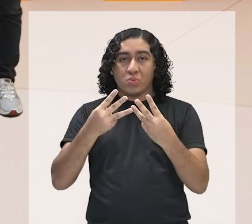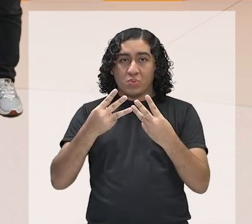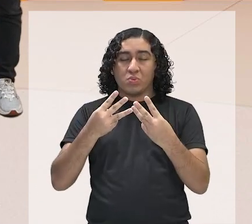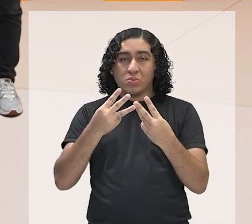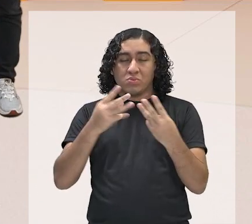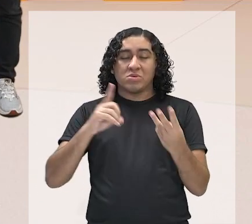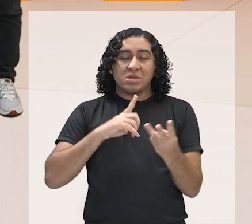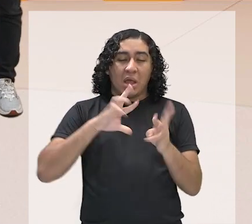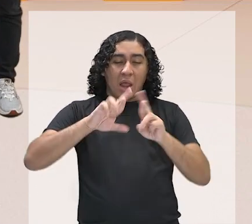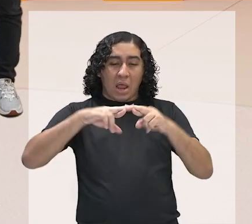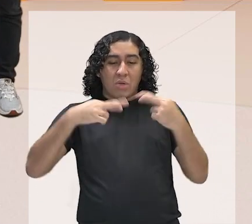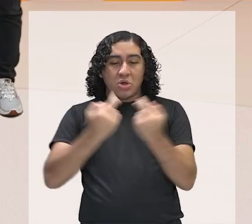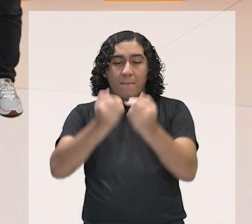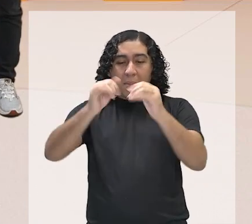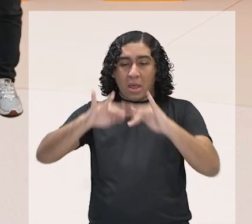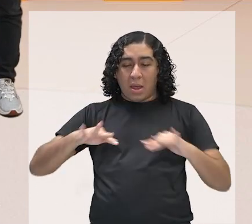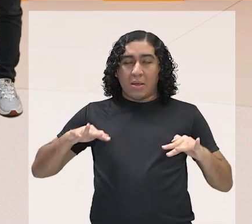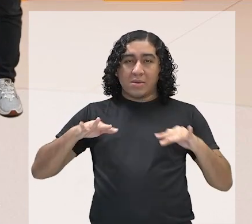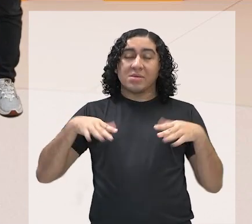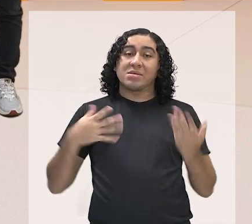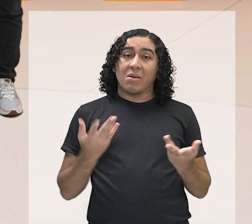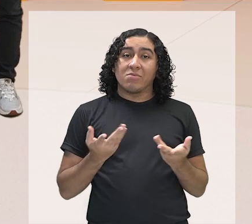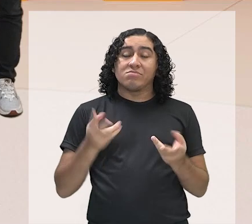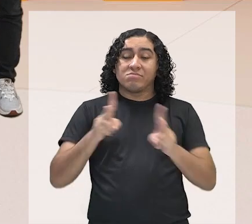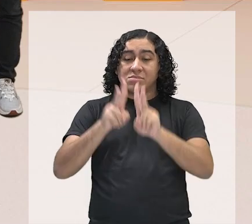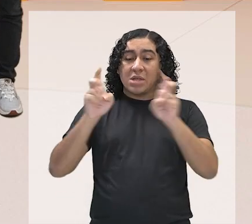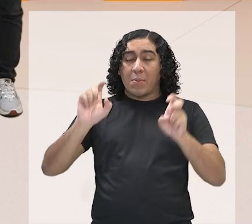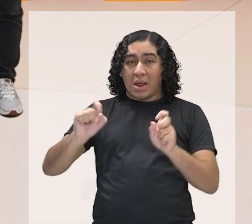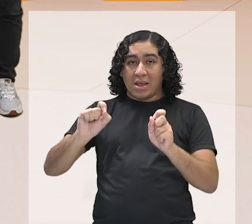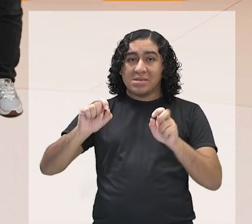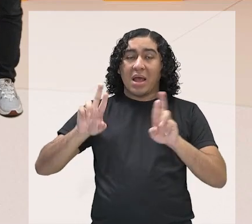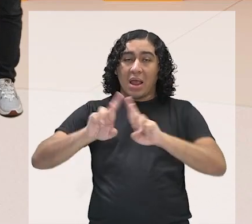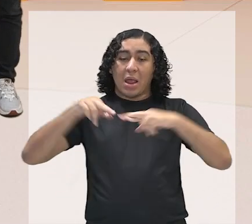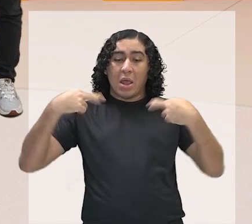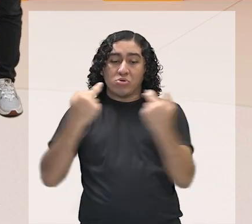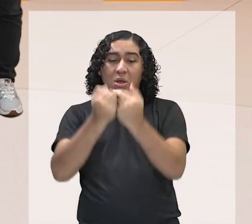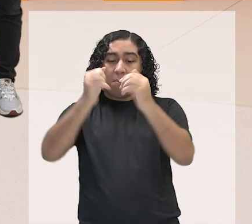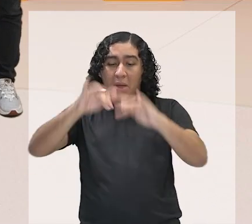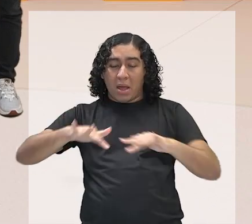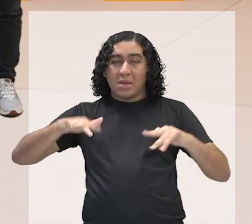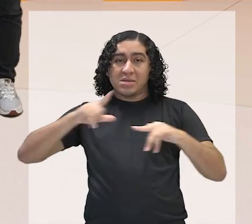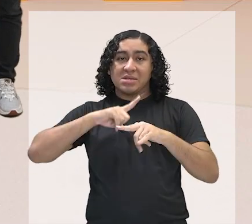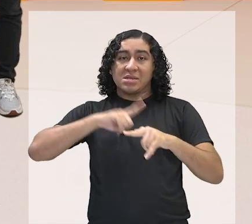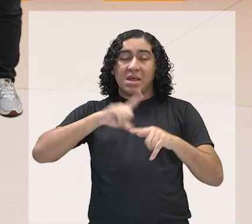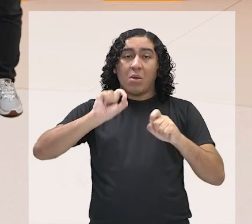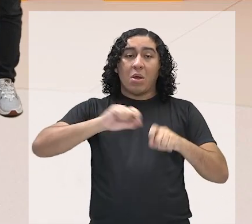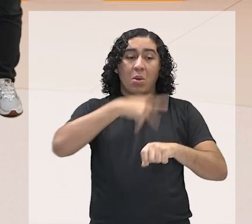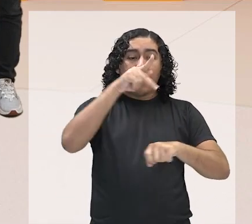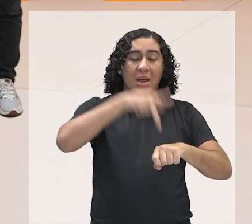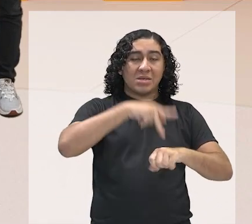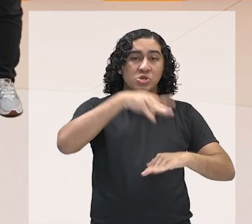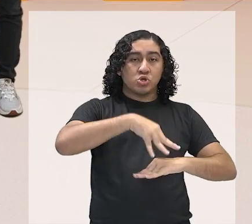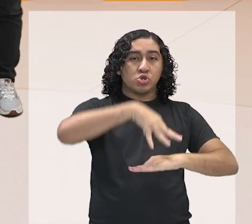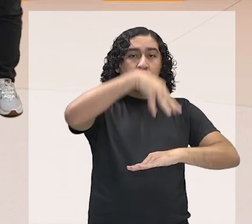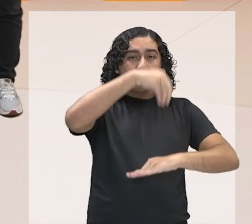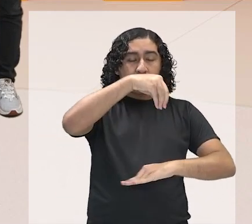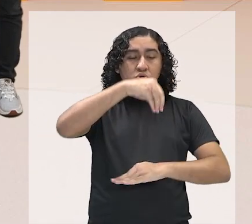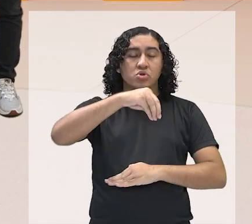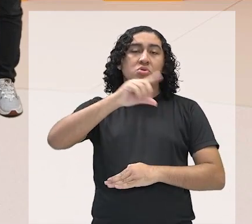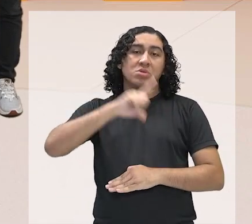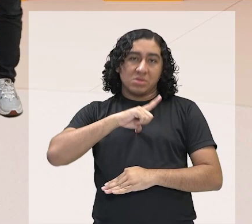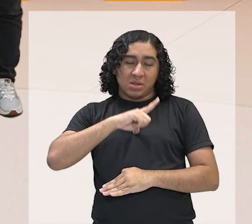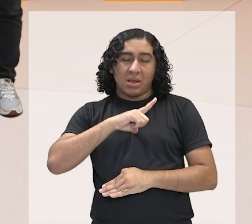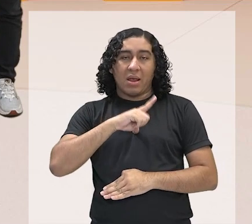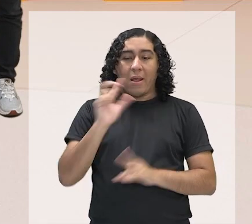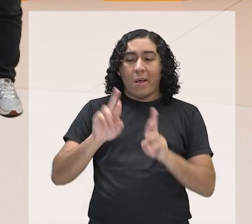tratar da Conferência de Estocolmo de 1972, organizada ali pela ONU, que de fato se consolidou